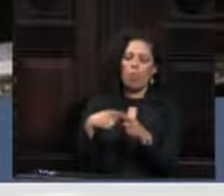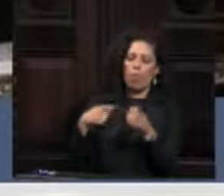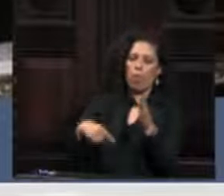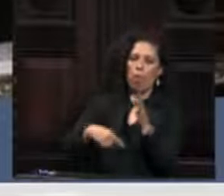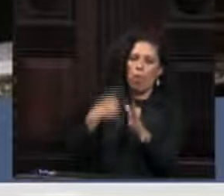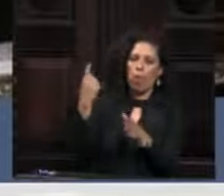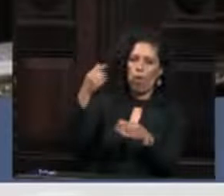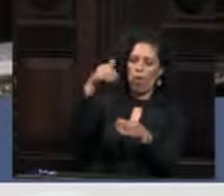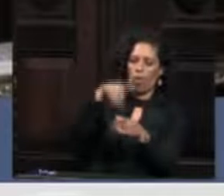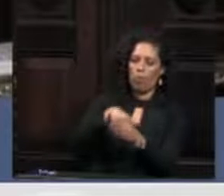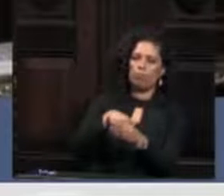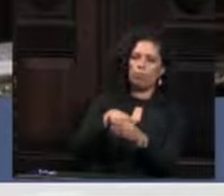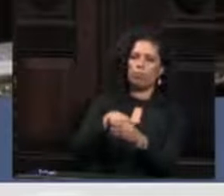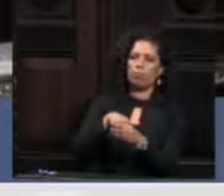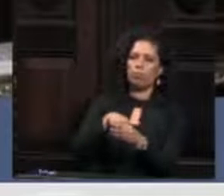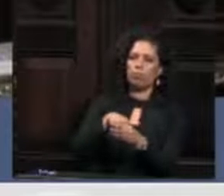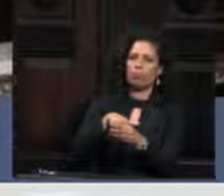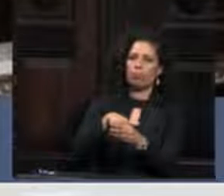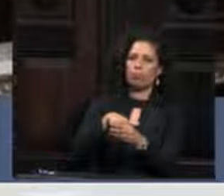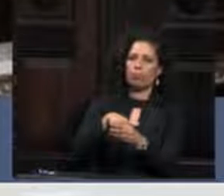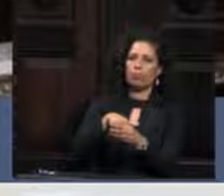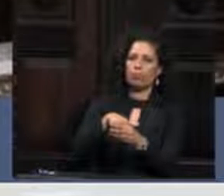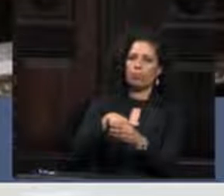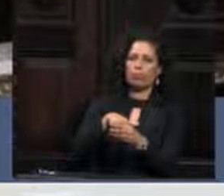da eleição,